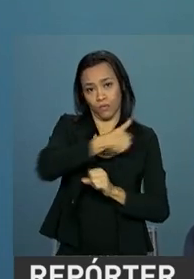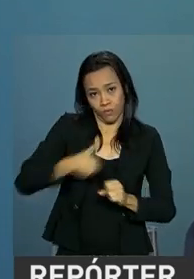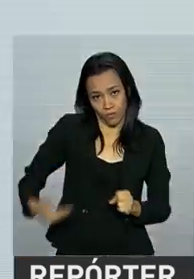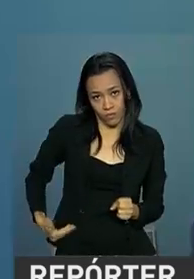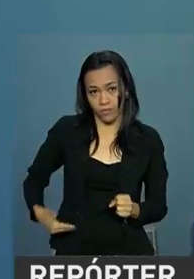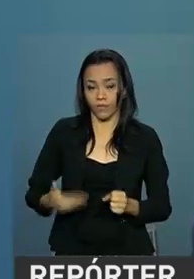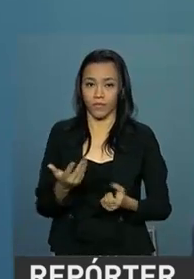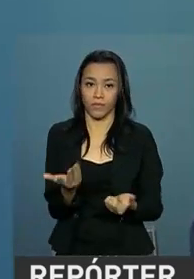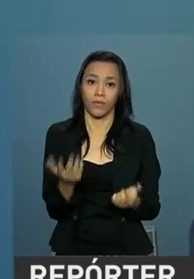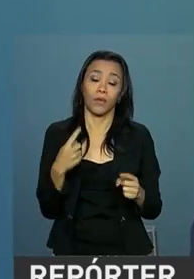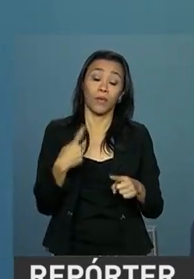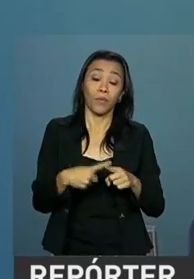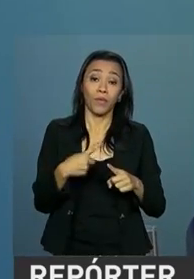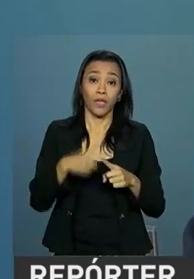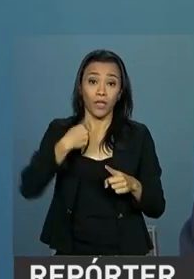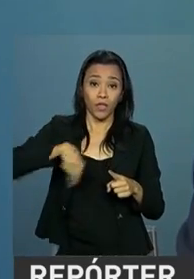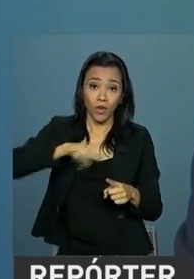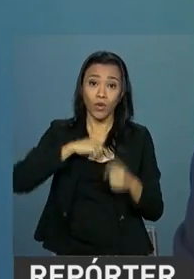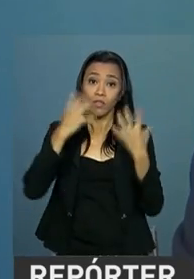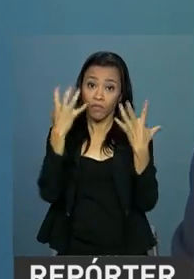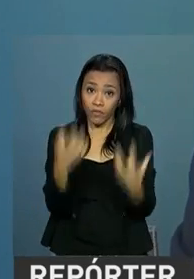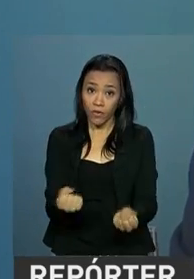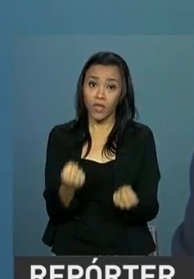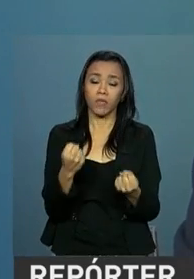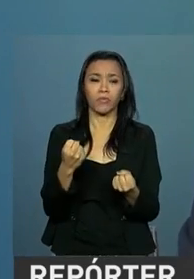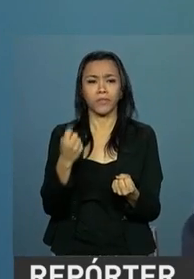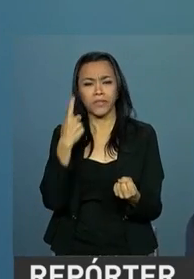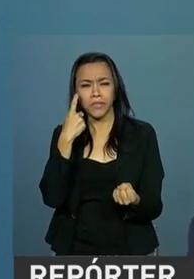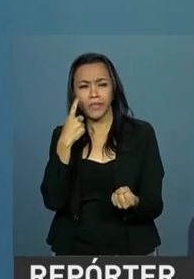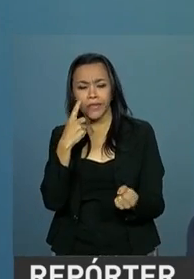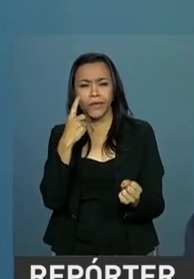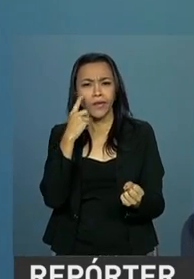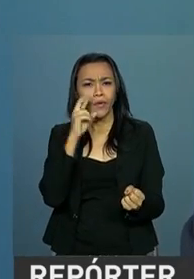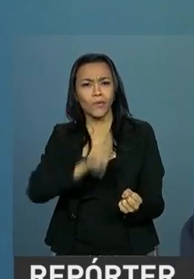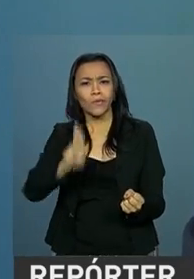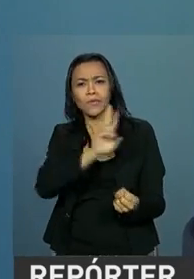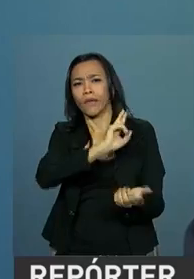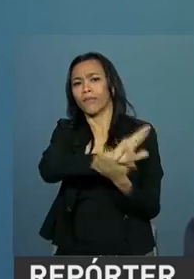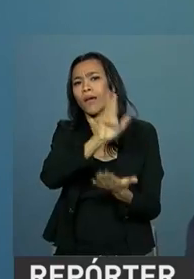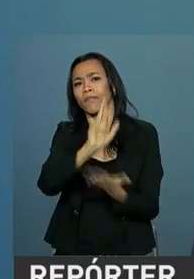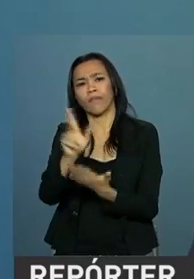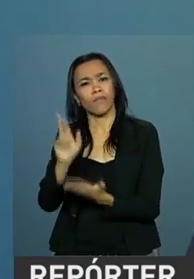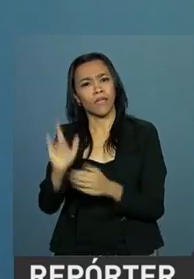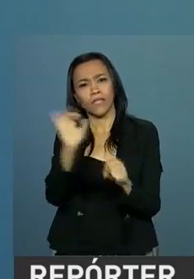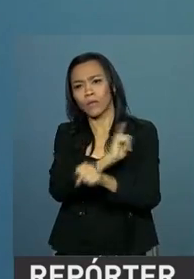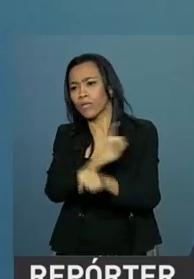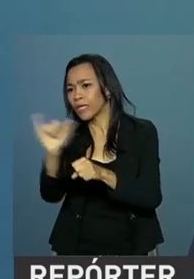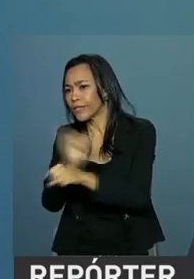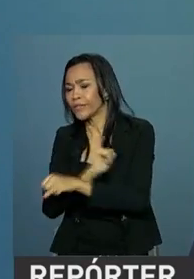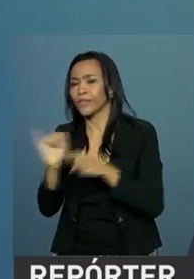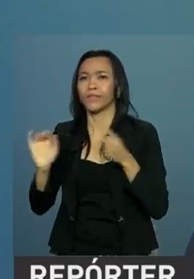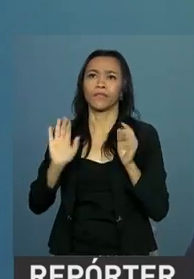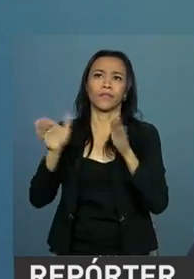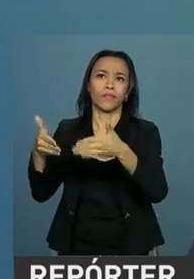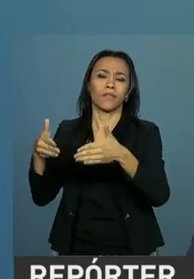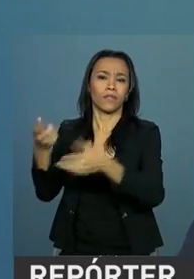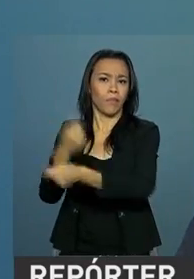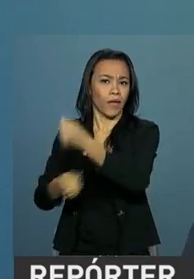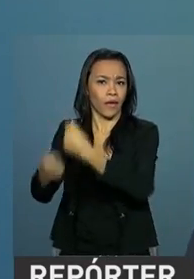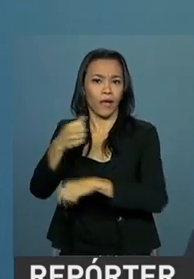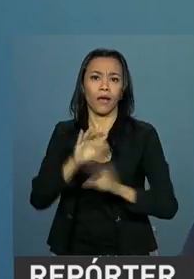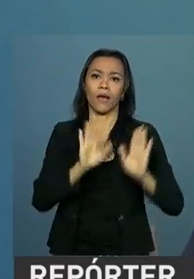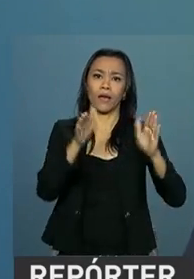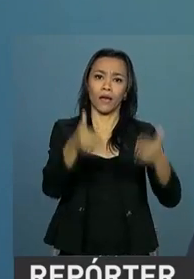econômica porque Vamos explorar todas as alternativas daqui até lá de mercado de privatizações